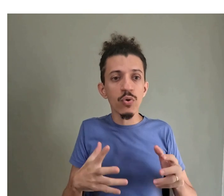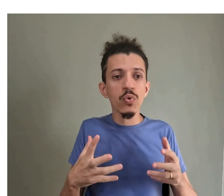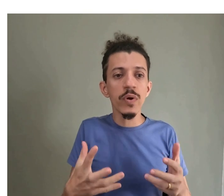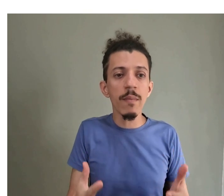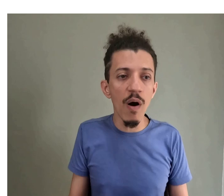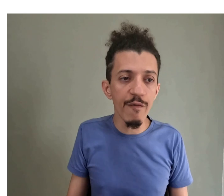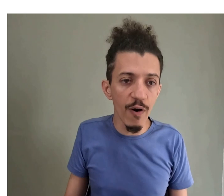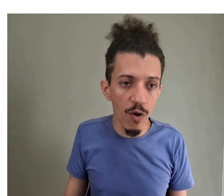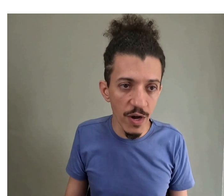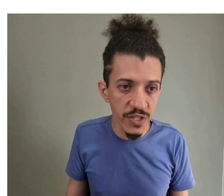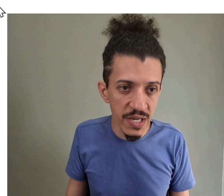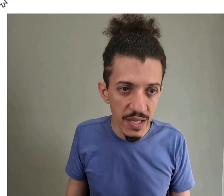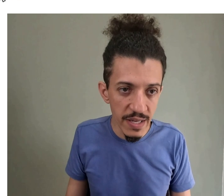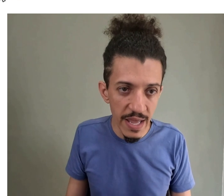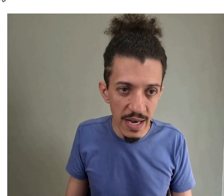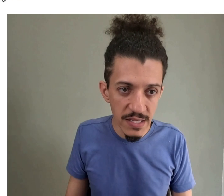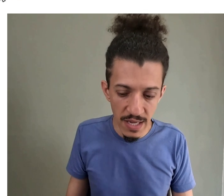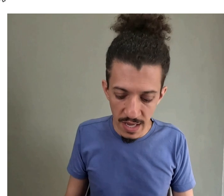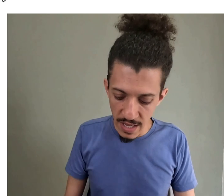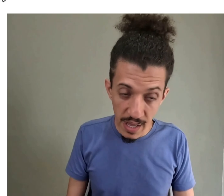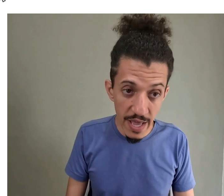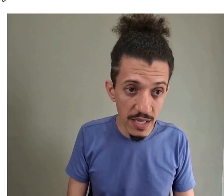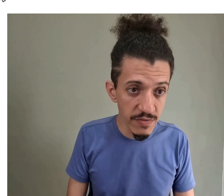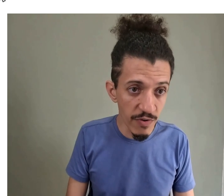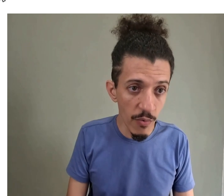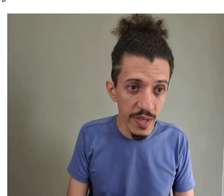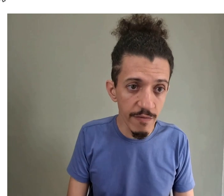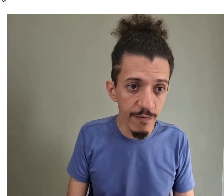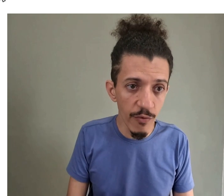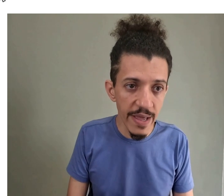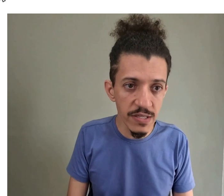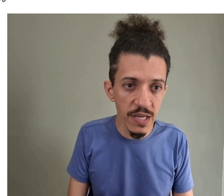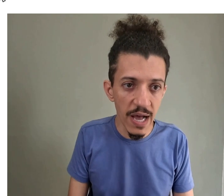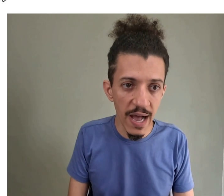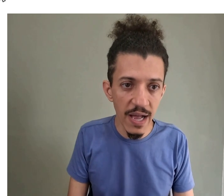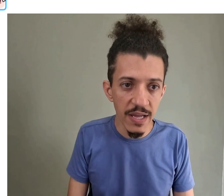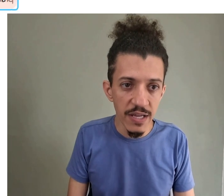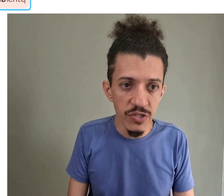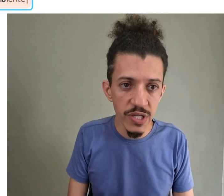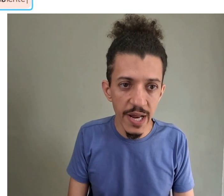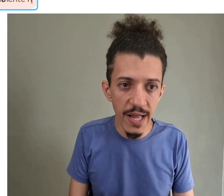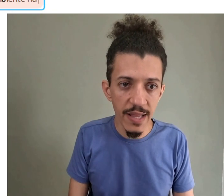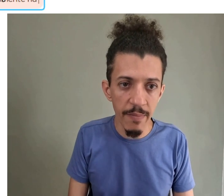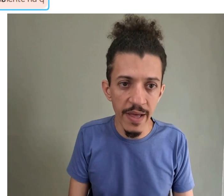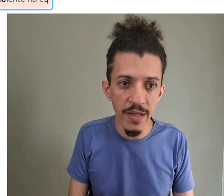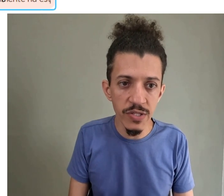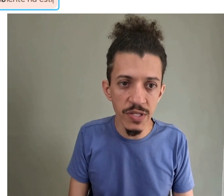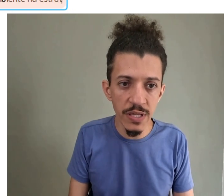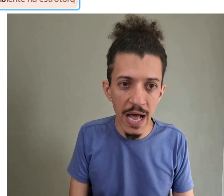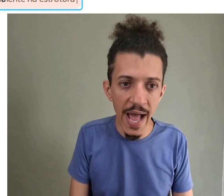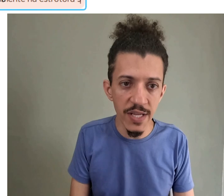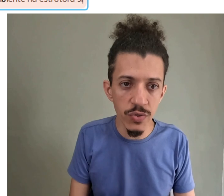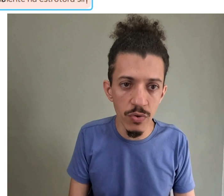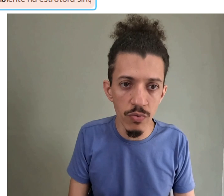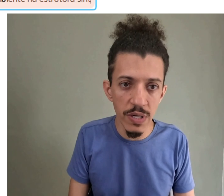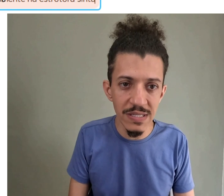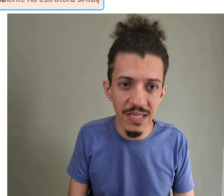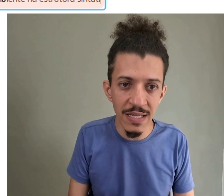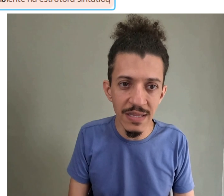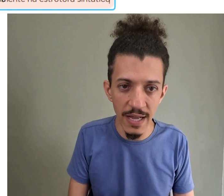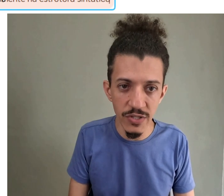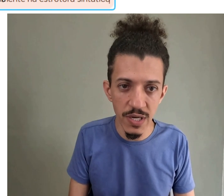uma estrutura morfológica neles e eles vão influenciar diretamente na